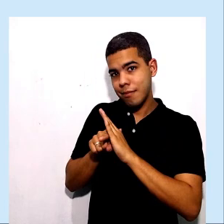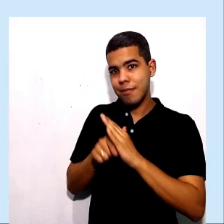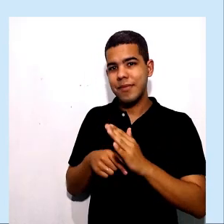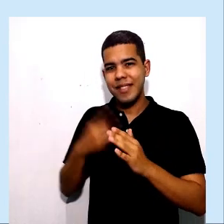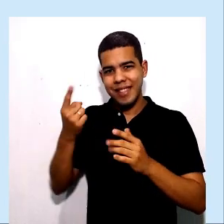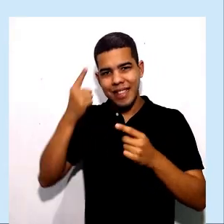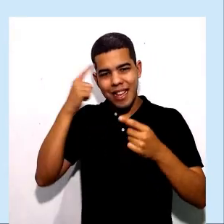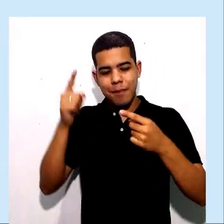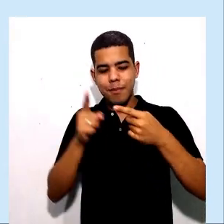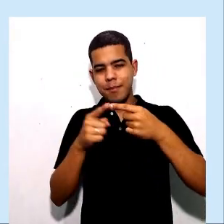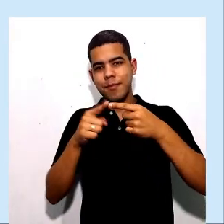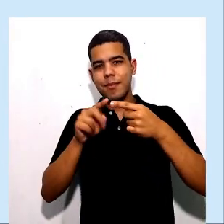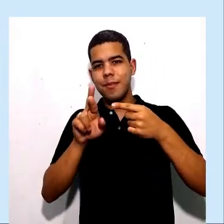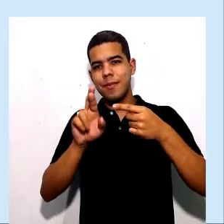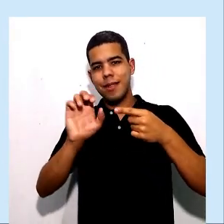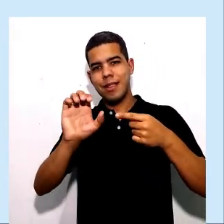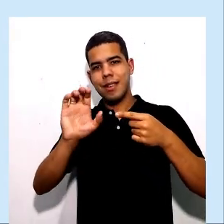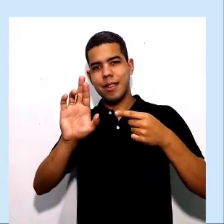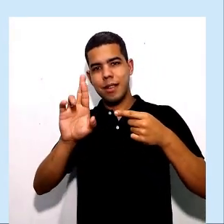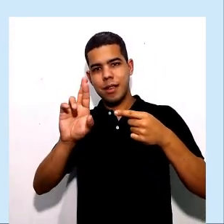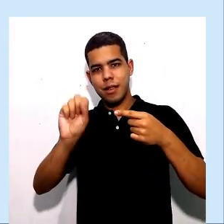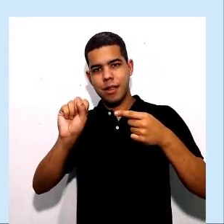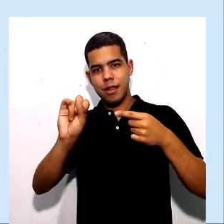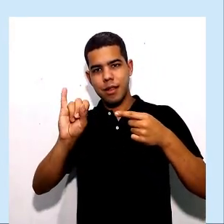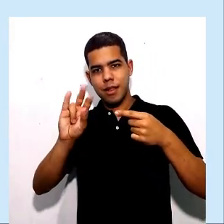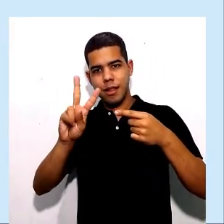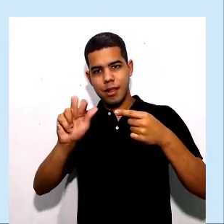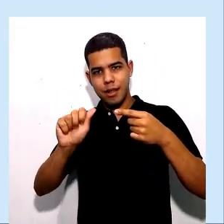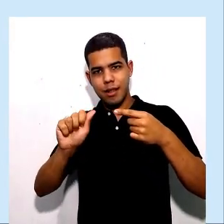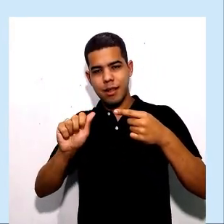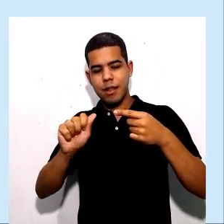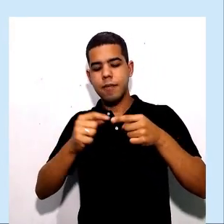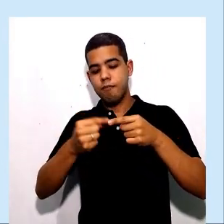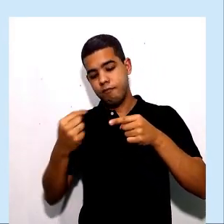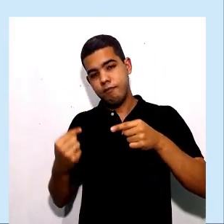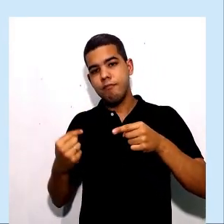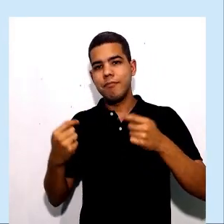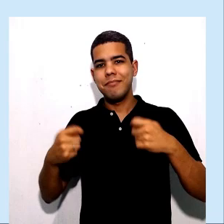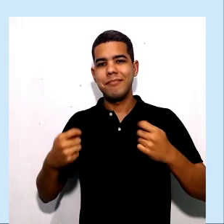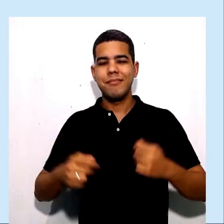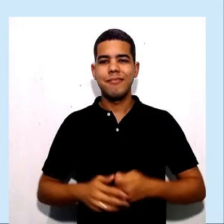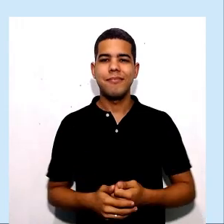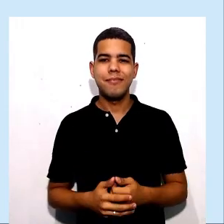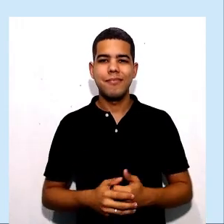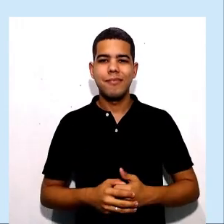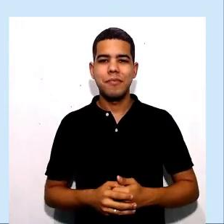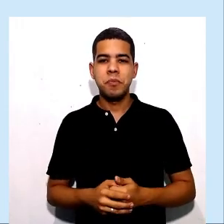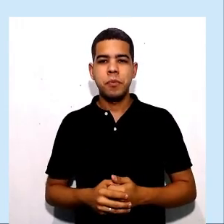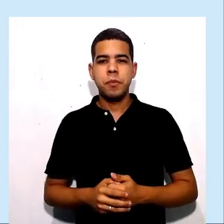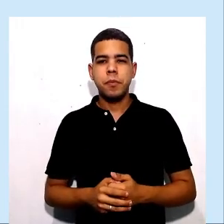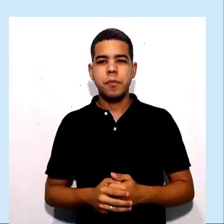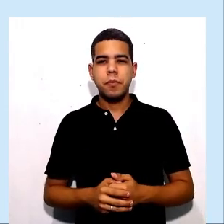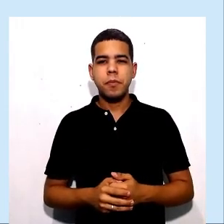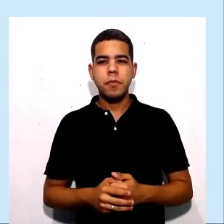uma sequência recursiva. Massa, então depende da anterior, é recursiva. Beleza? Agora,